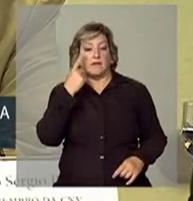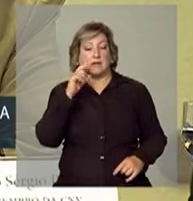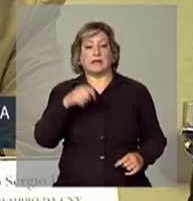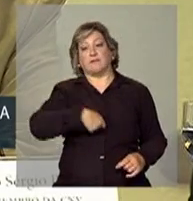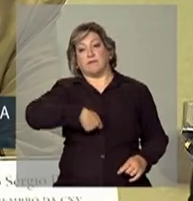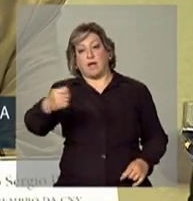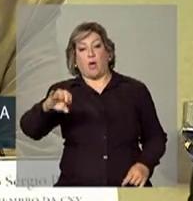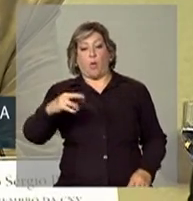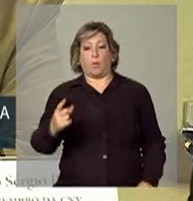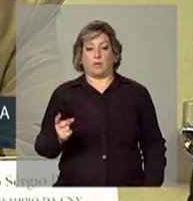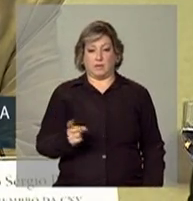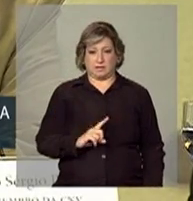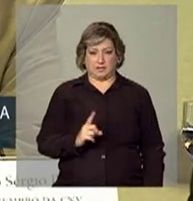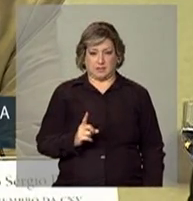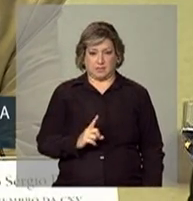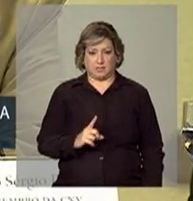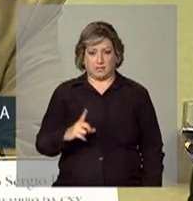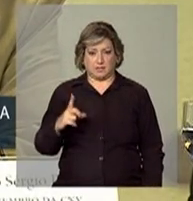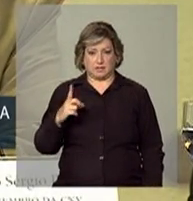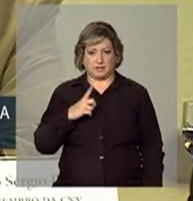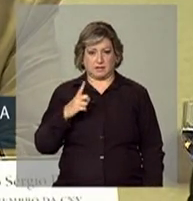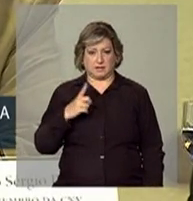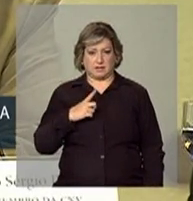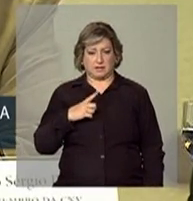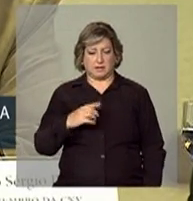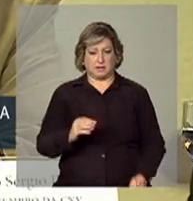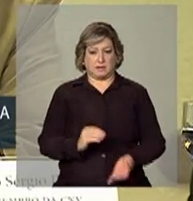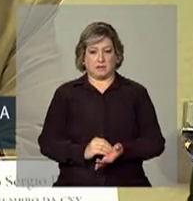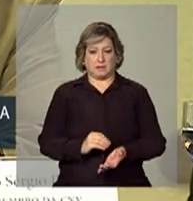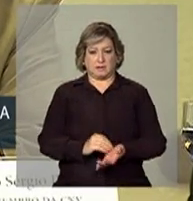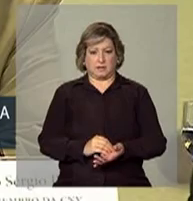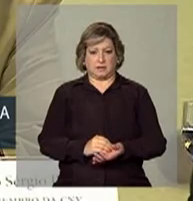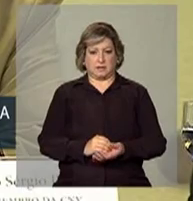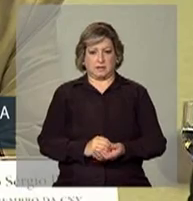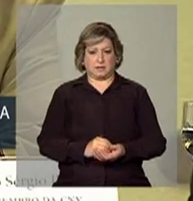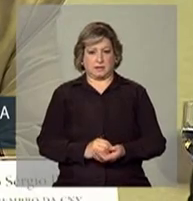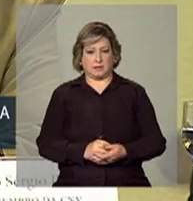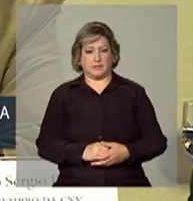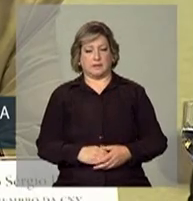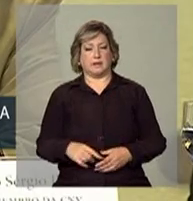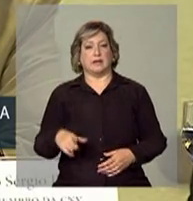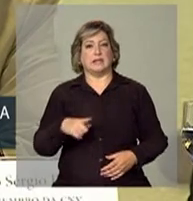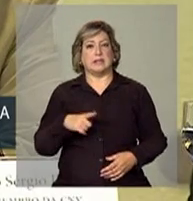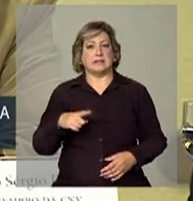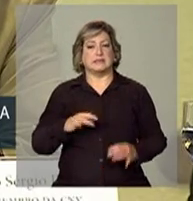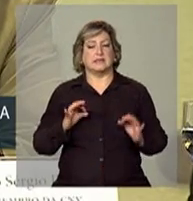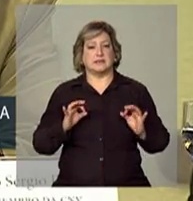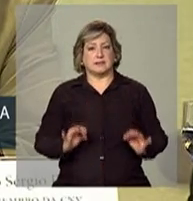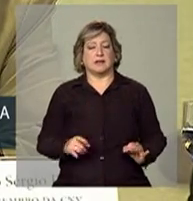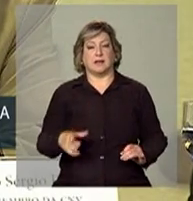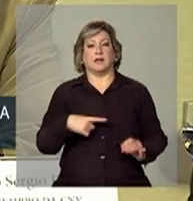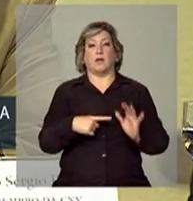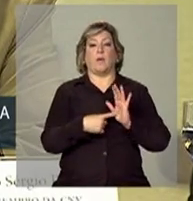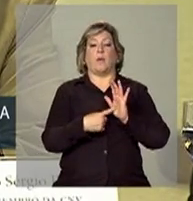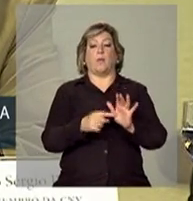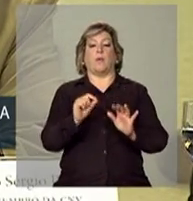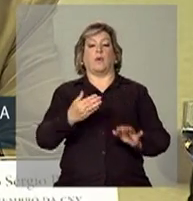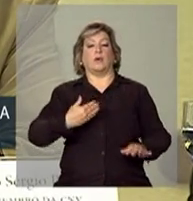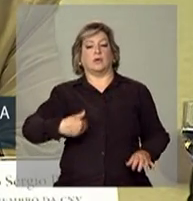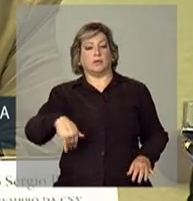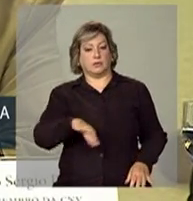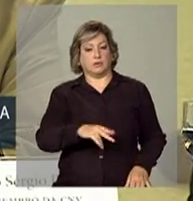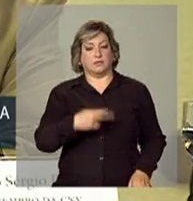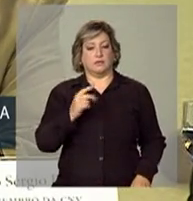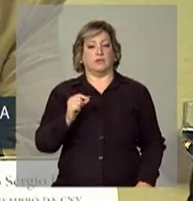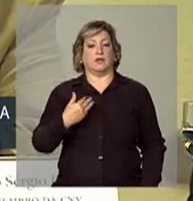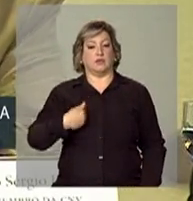não foi enviado. E o que está ainda nas auditorias, certamente um excelente apontamento que você nos diz,